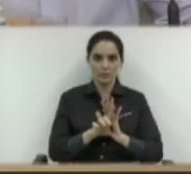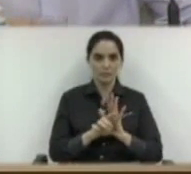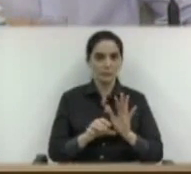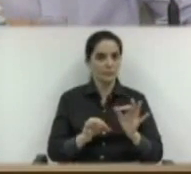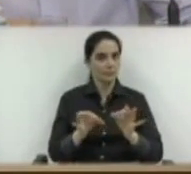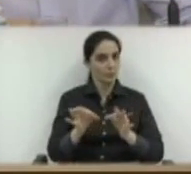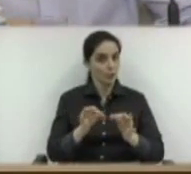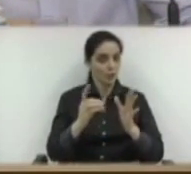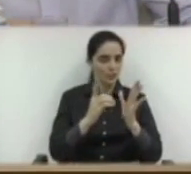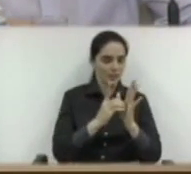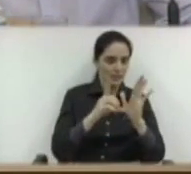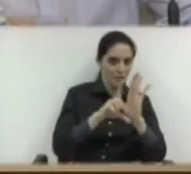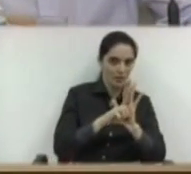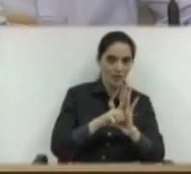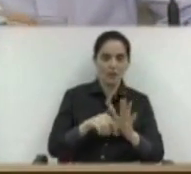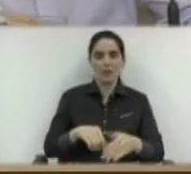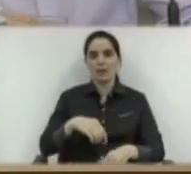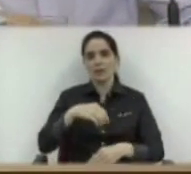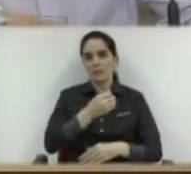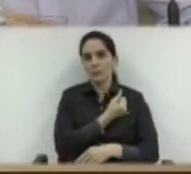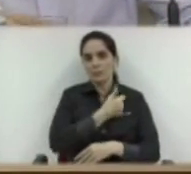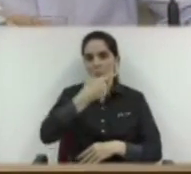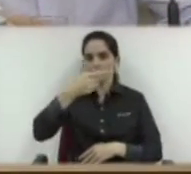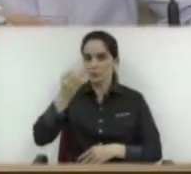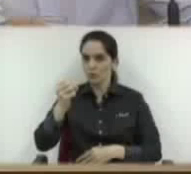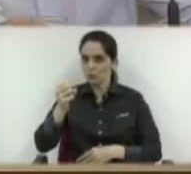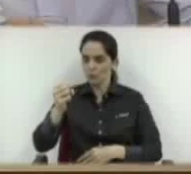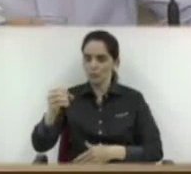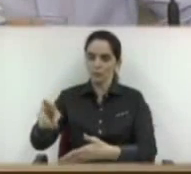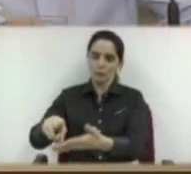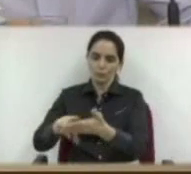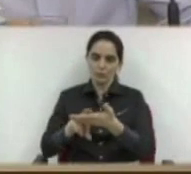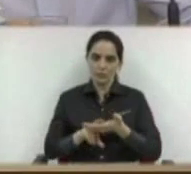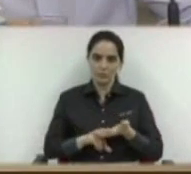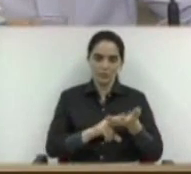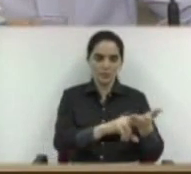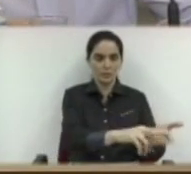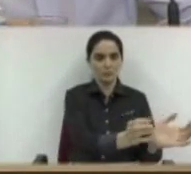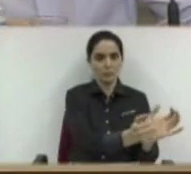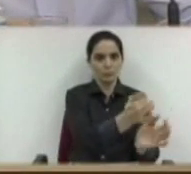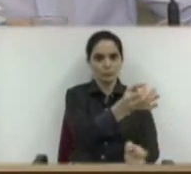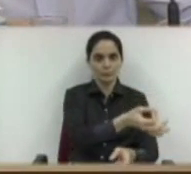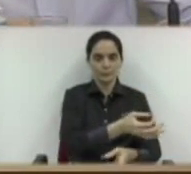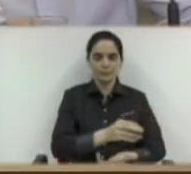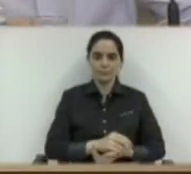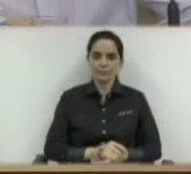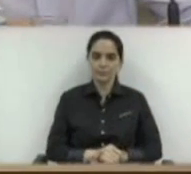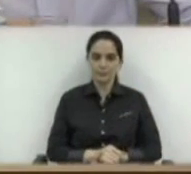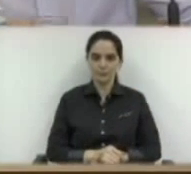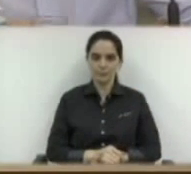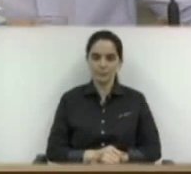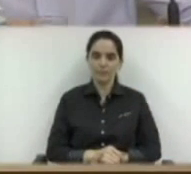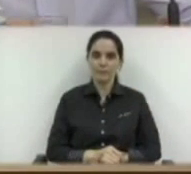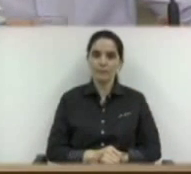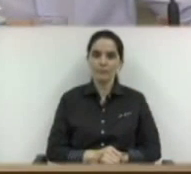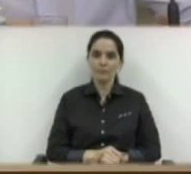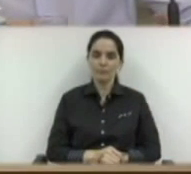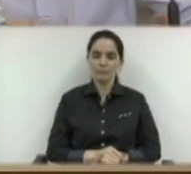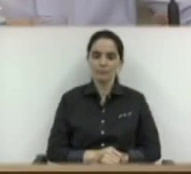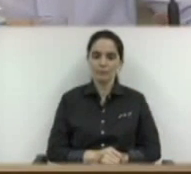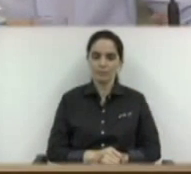projeto de decreto legislativo número 28 é recebido pela mesa diretora e encaminhado também às comissões. Senhor